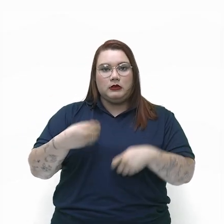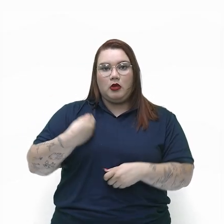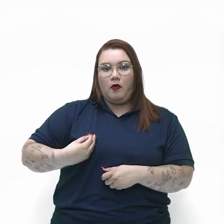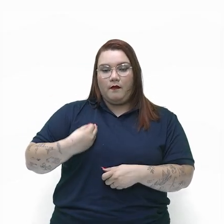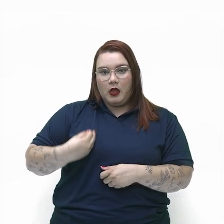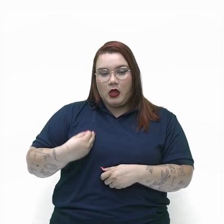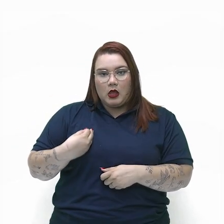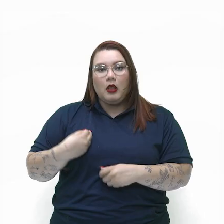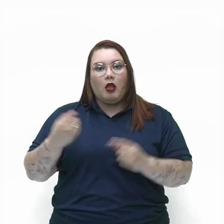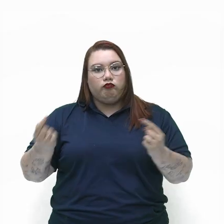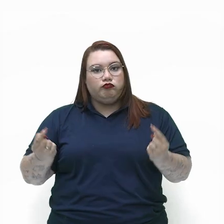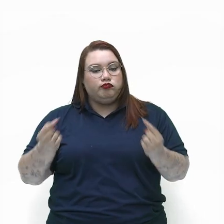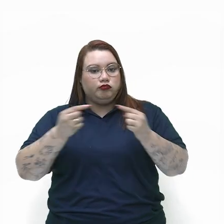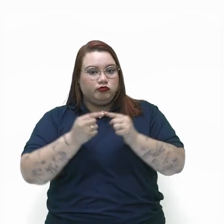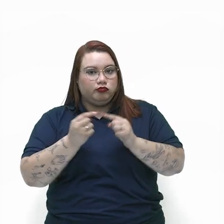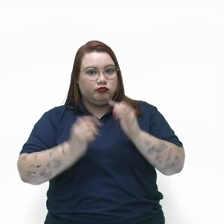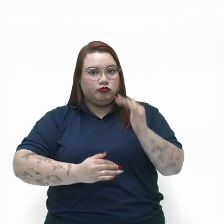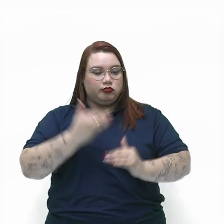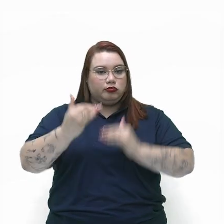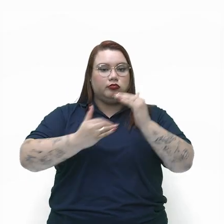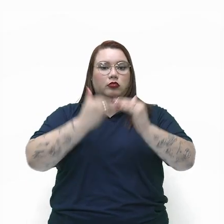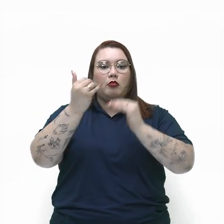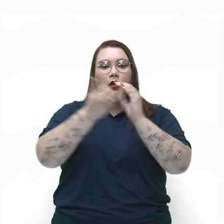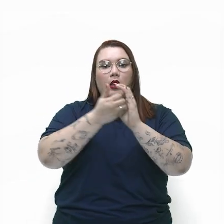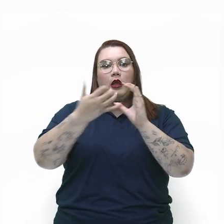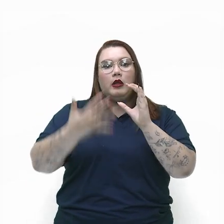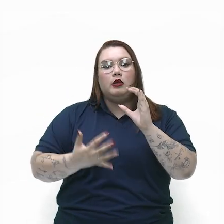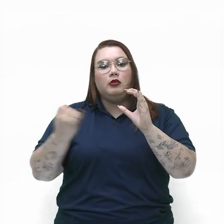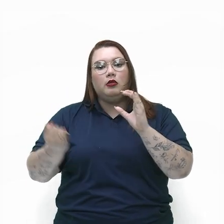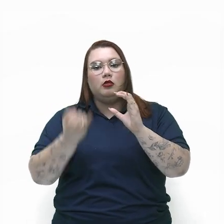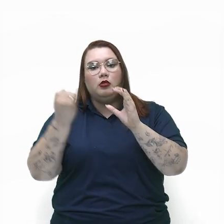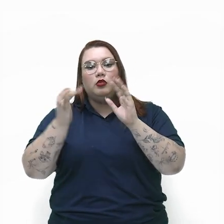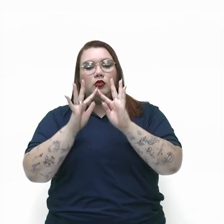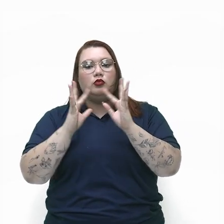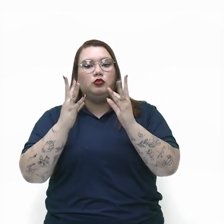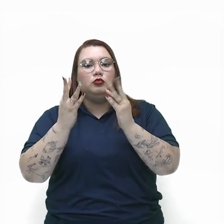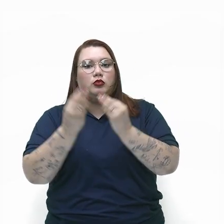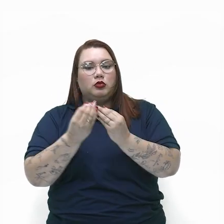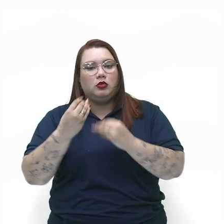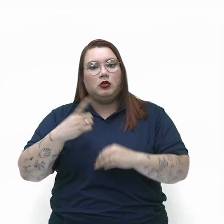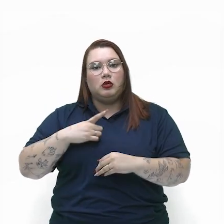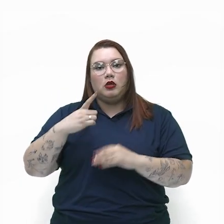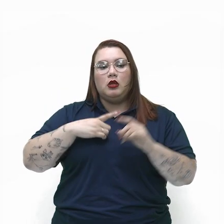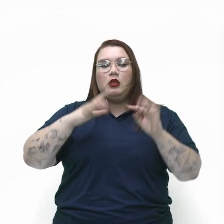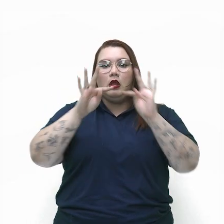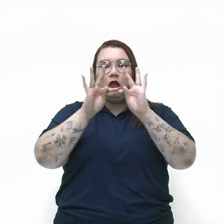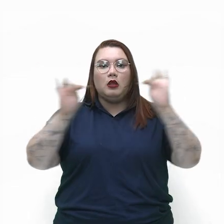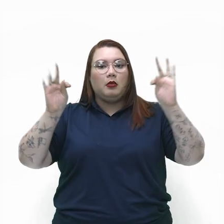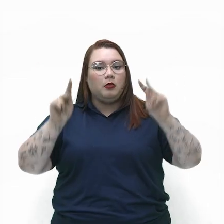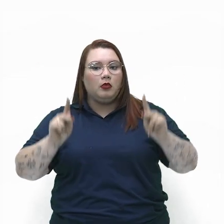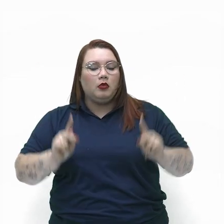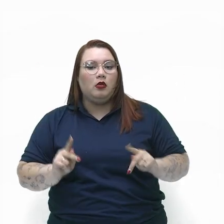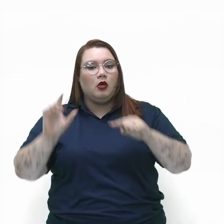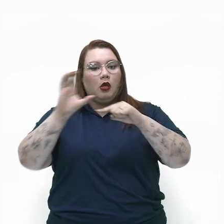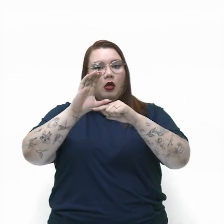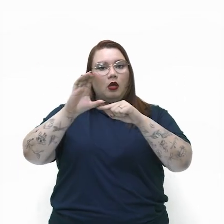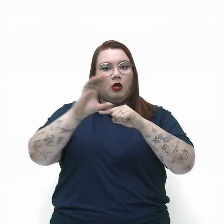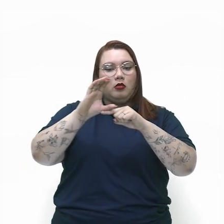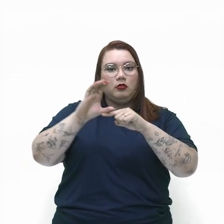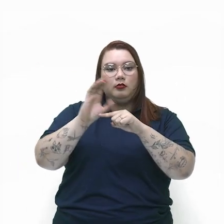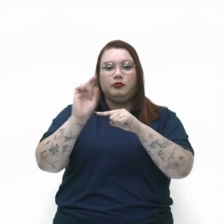para condições de vida se desenvolver, elementos essenciais encontrados na nossa tabela periódica,